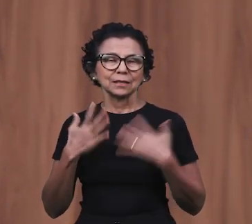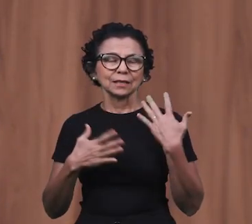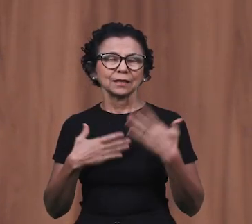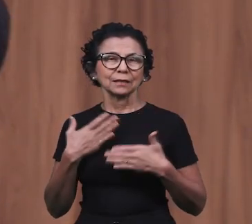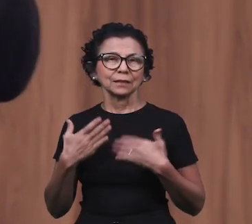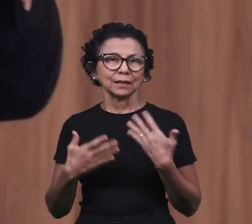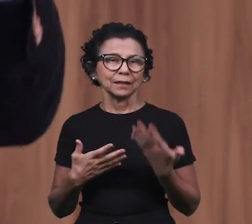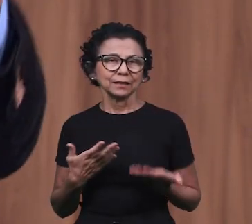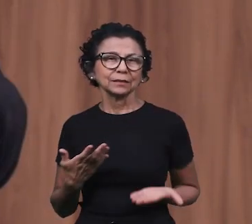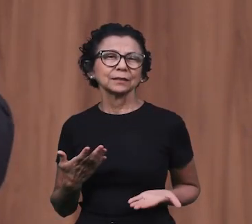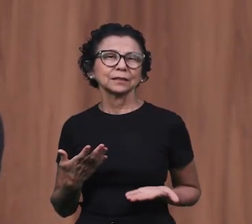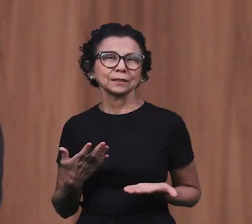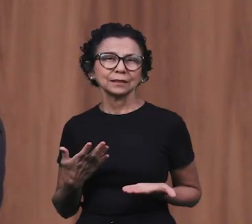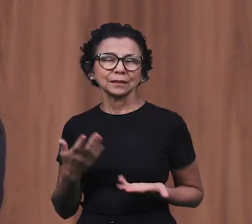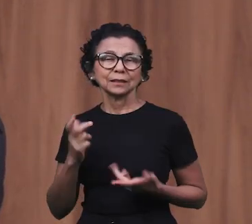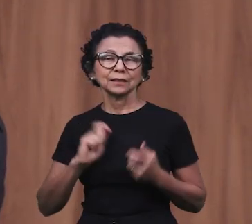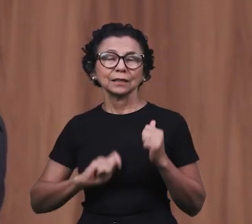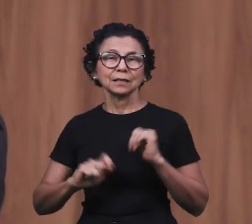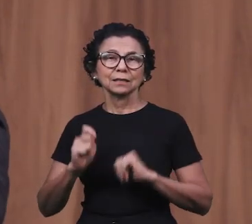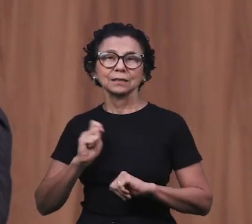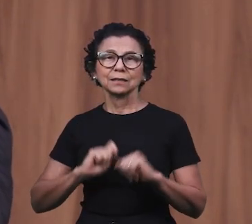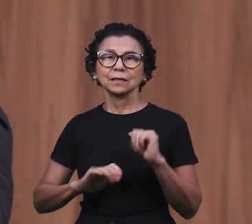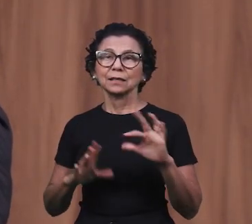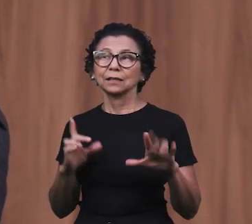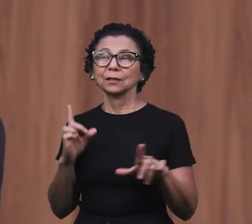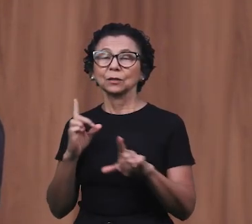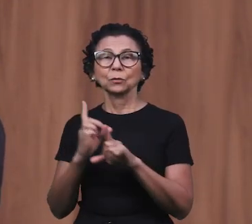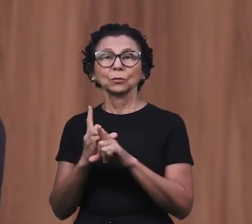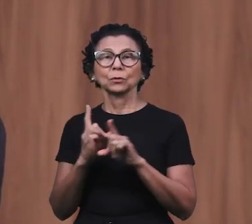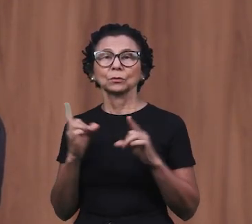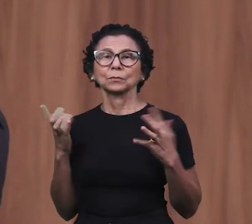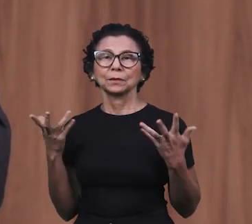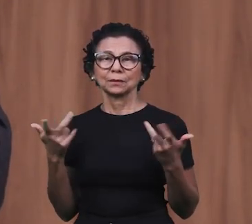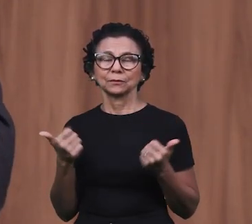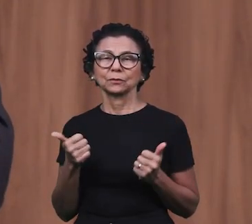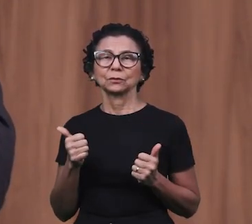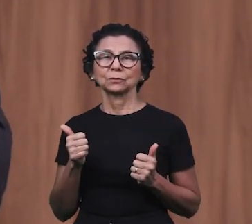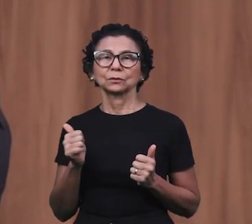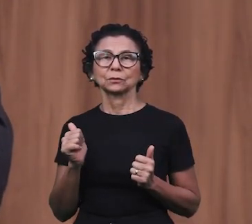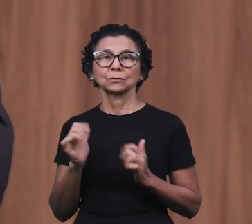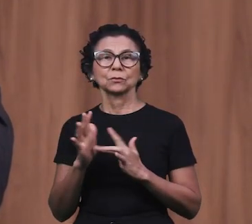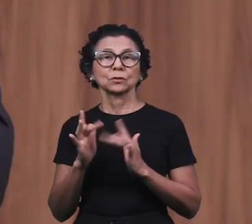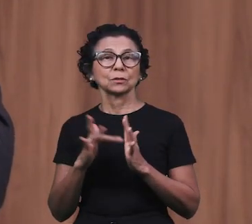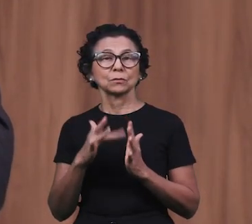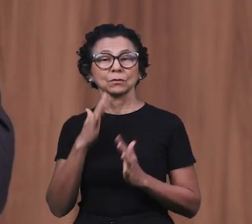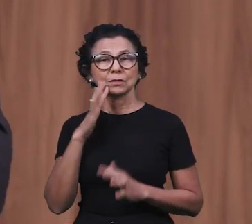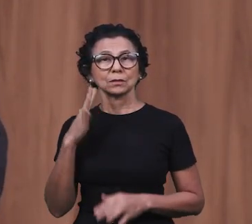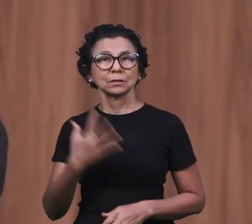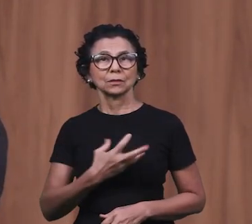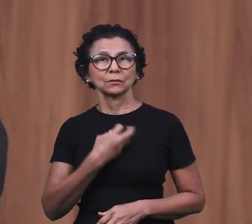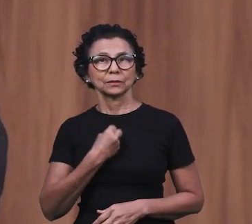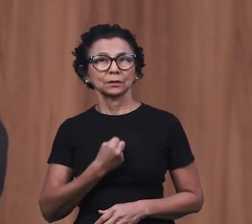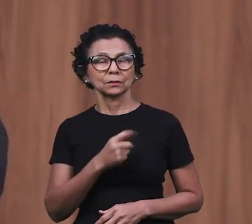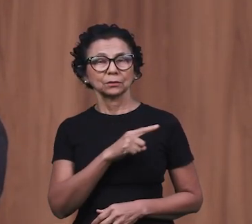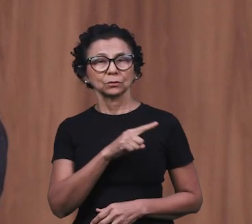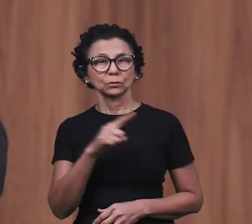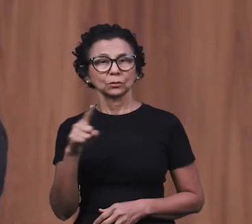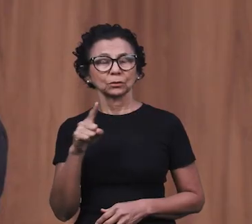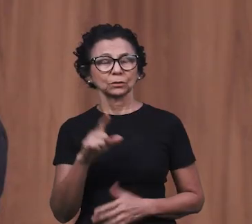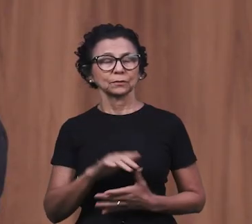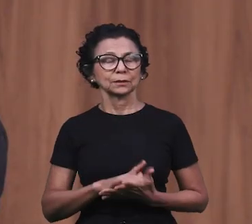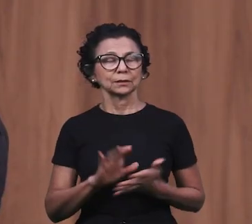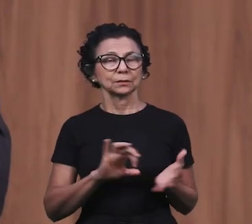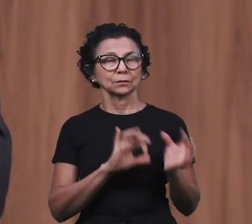pelas circunstâncias do encontro, um encontro maravilhoso com o Salvador. Portanto, querido irmão, amigo